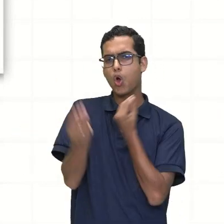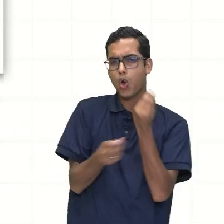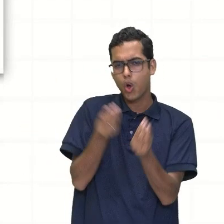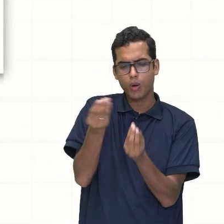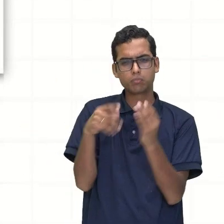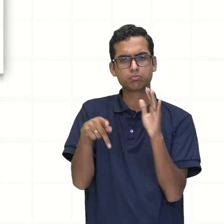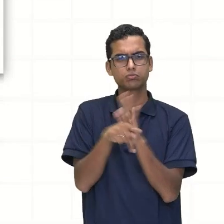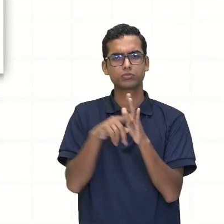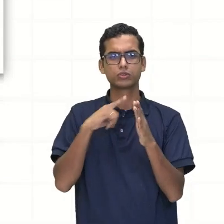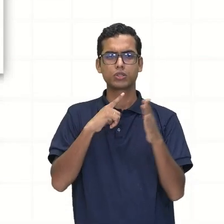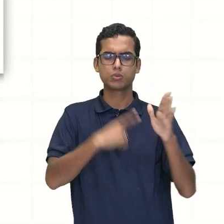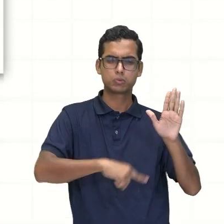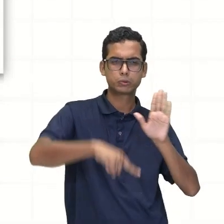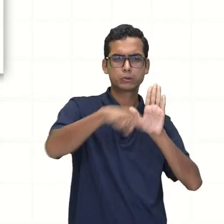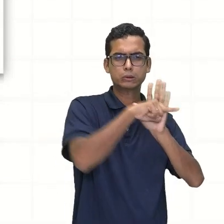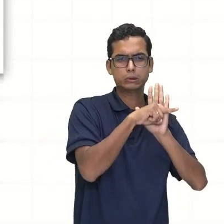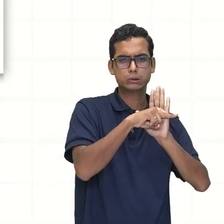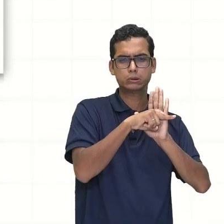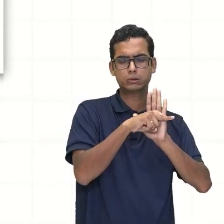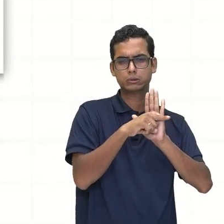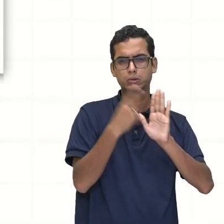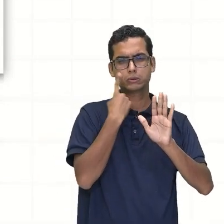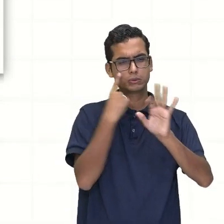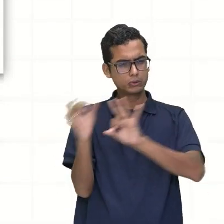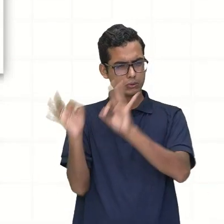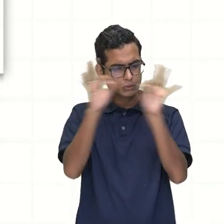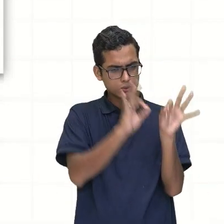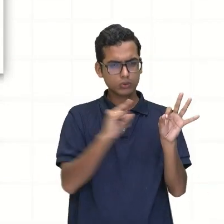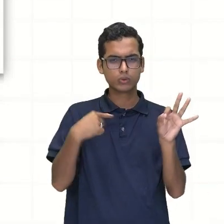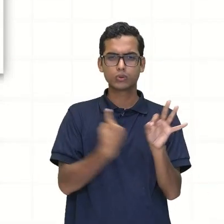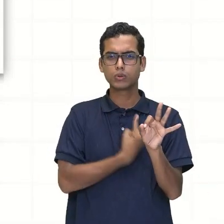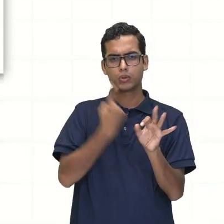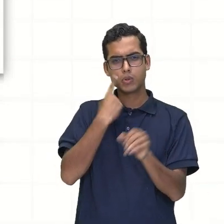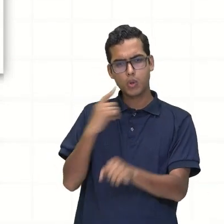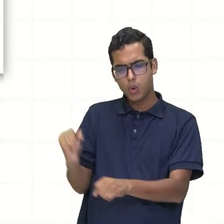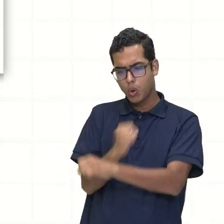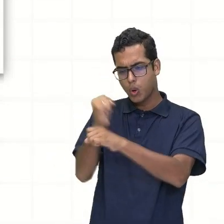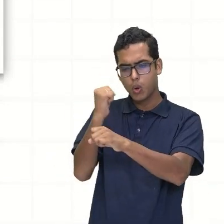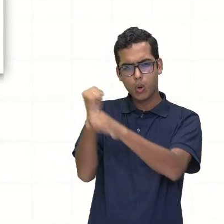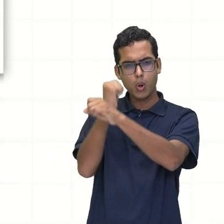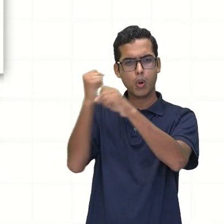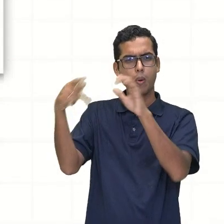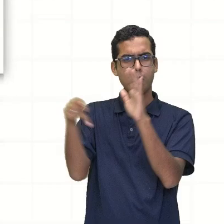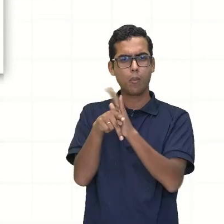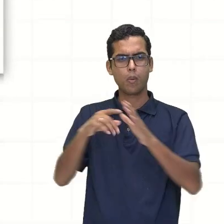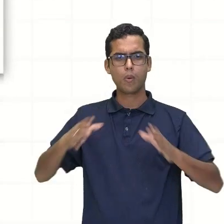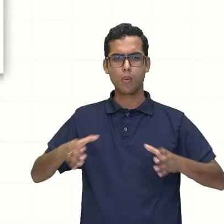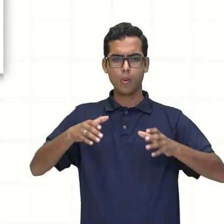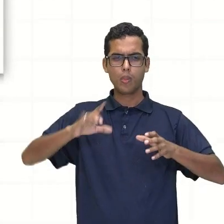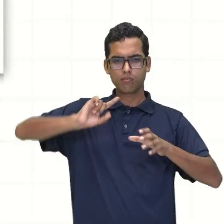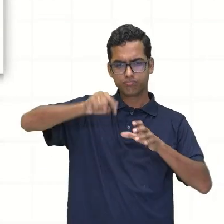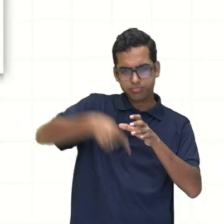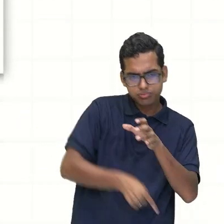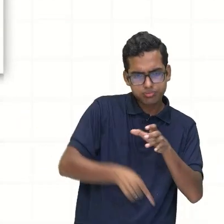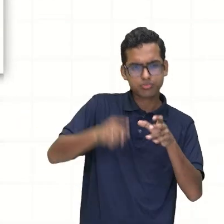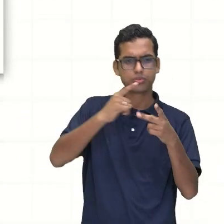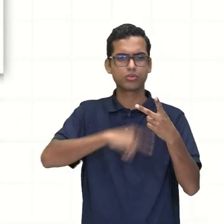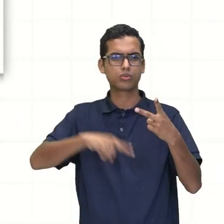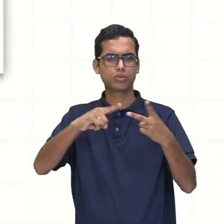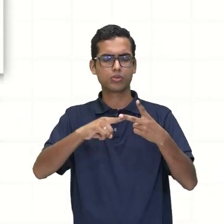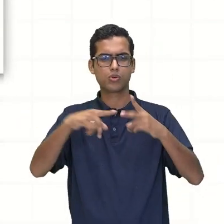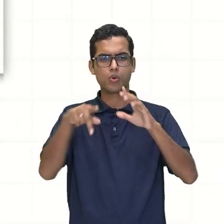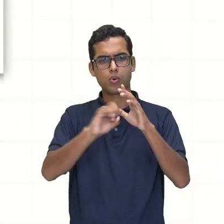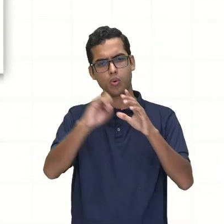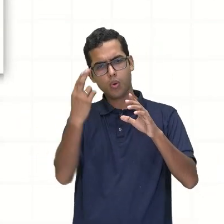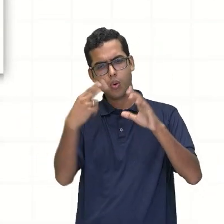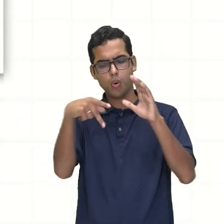essas desvantagens que nós observamos, nós vamos construir túneis, poços, e aí isso vai deixar a vida